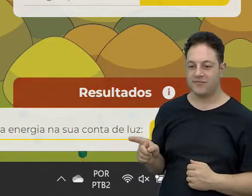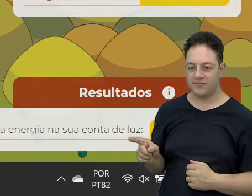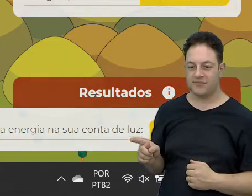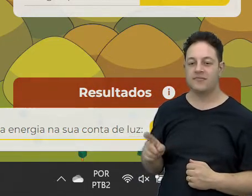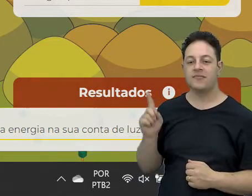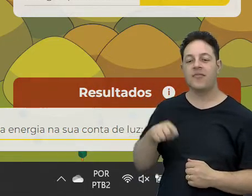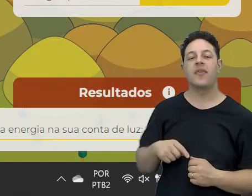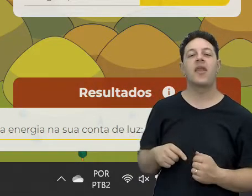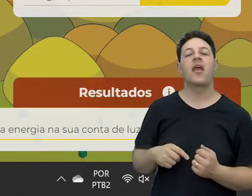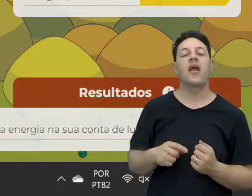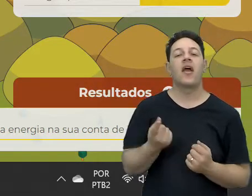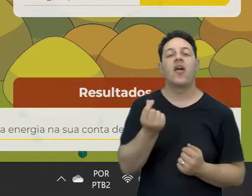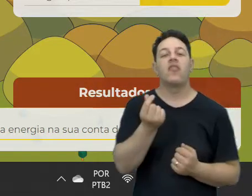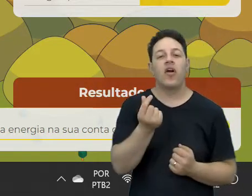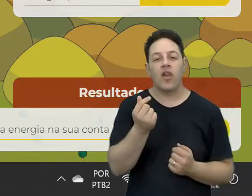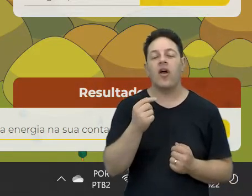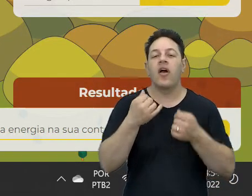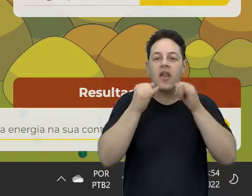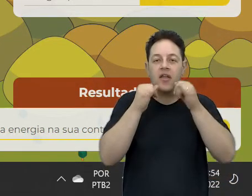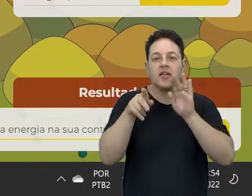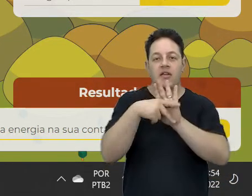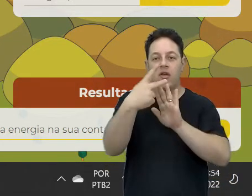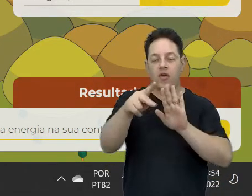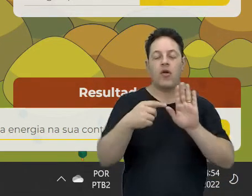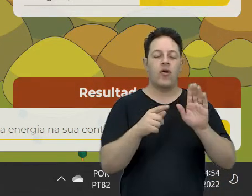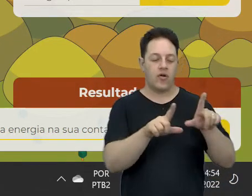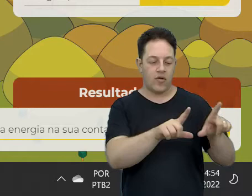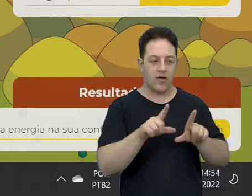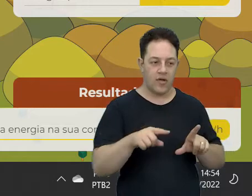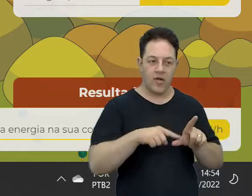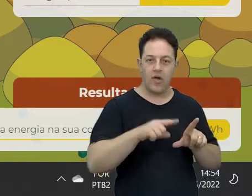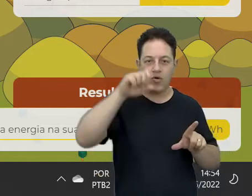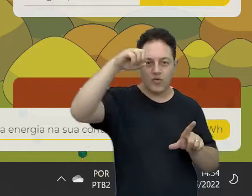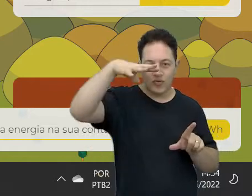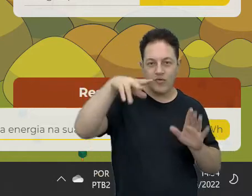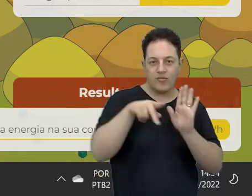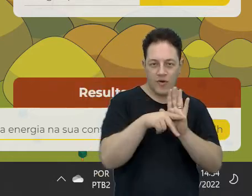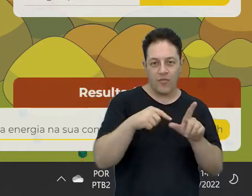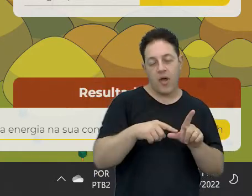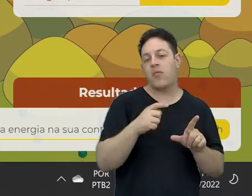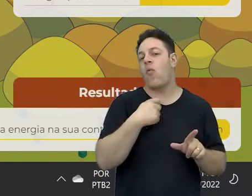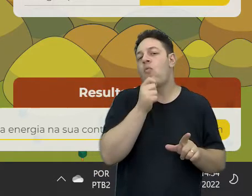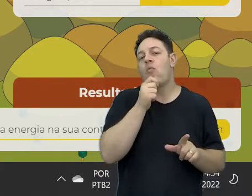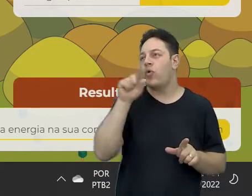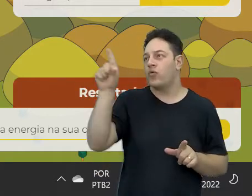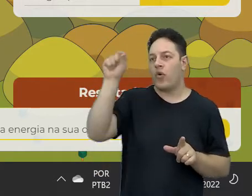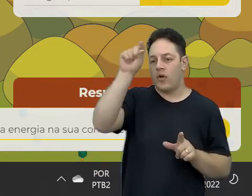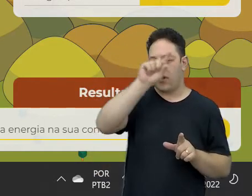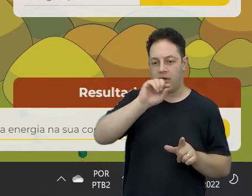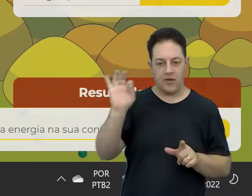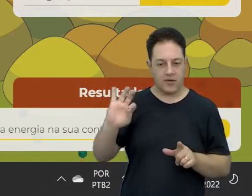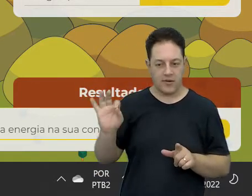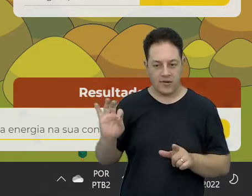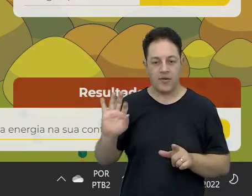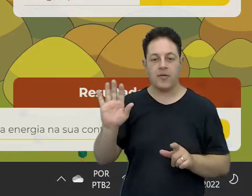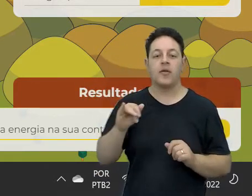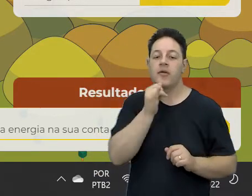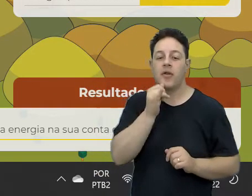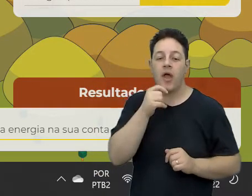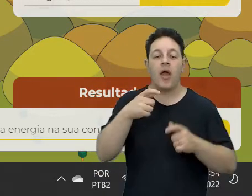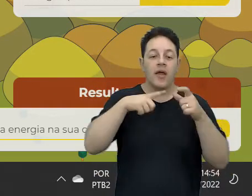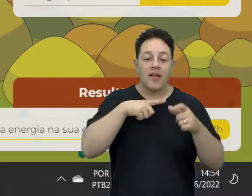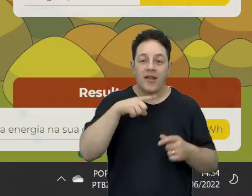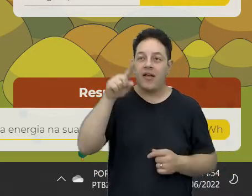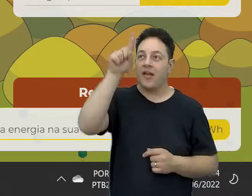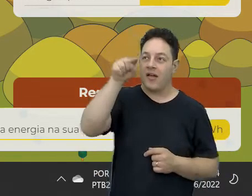porque eu não escolhi nenhum tipo de usina ainda. De usina ainda, certo? Tá. Então, lá onde está a sua exclamação, você pode fazer